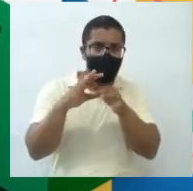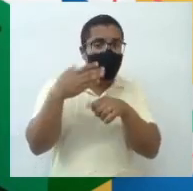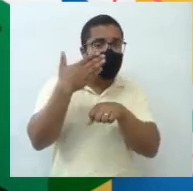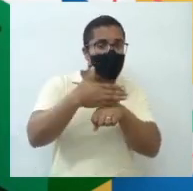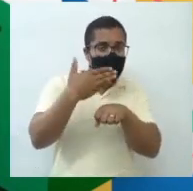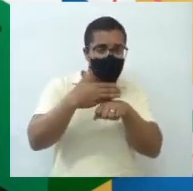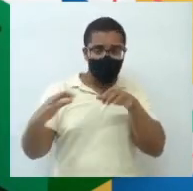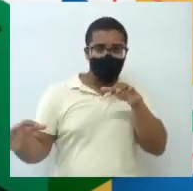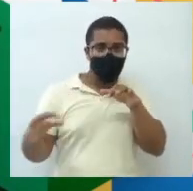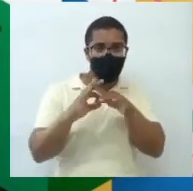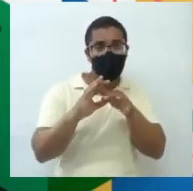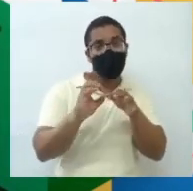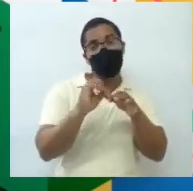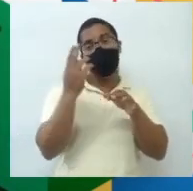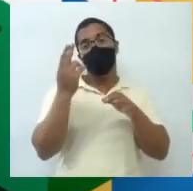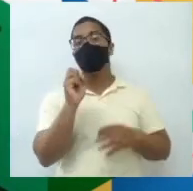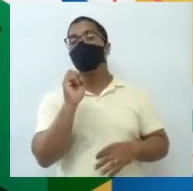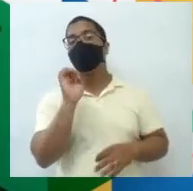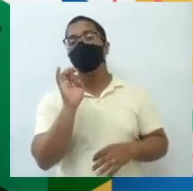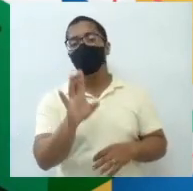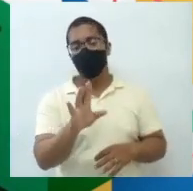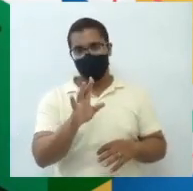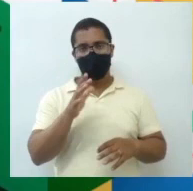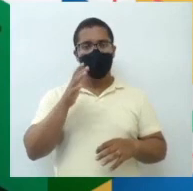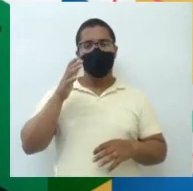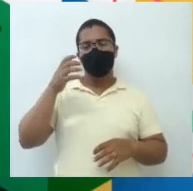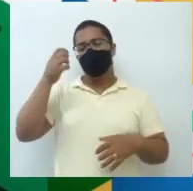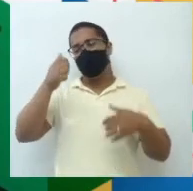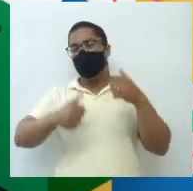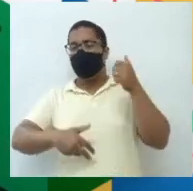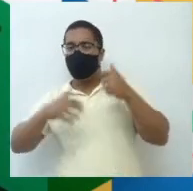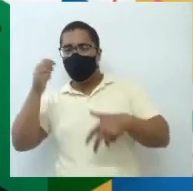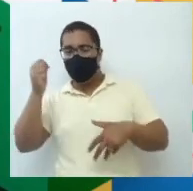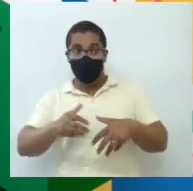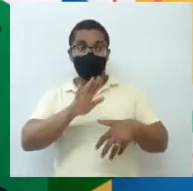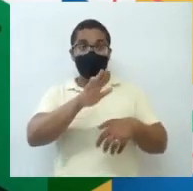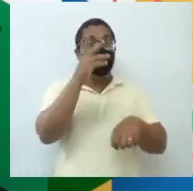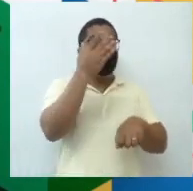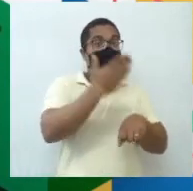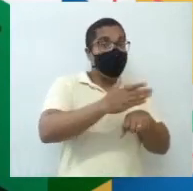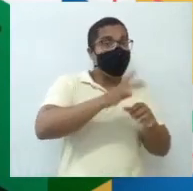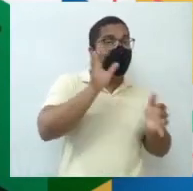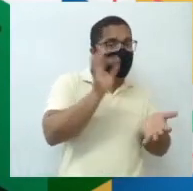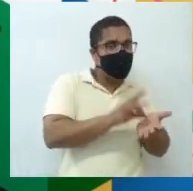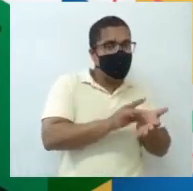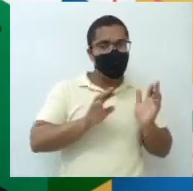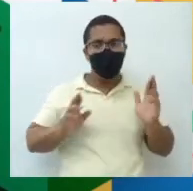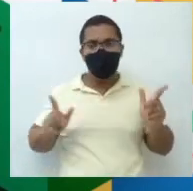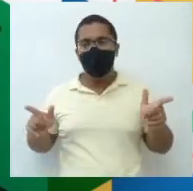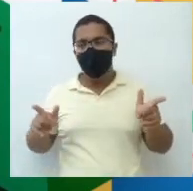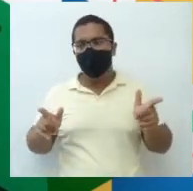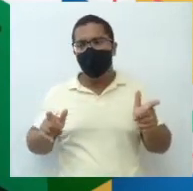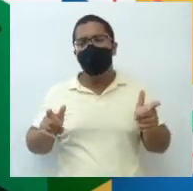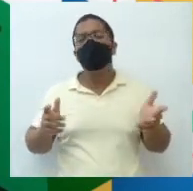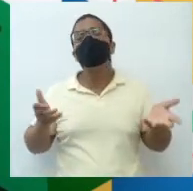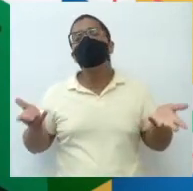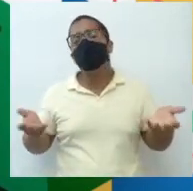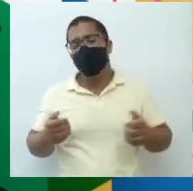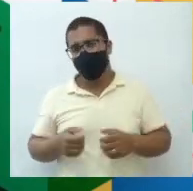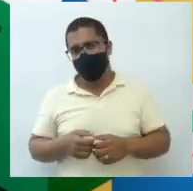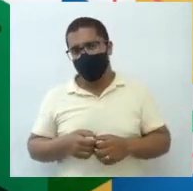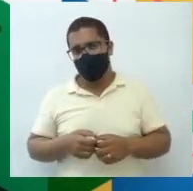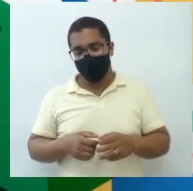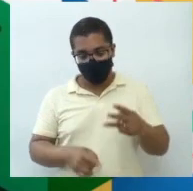ou será que o discurso é um EA prática é outra e olha aí até segunda questão